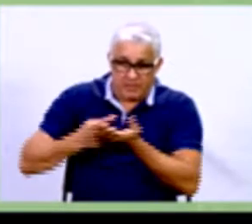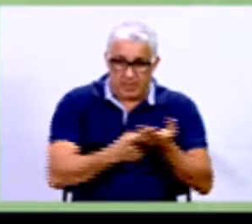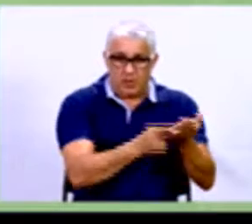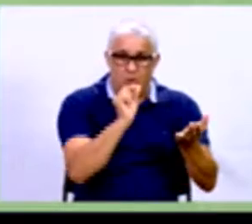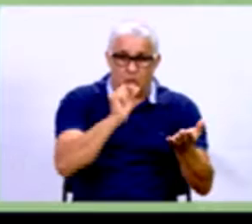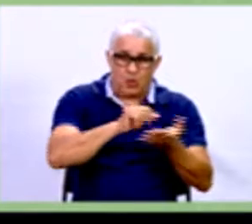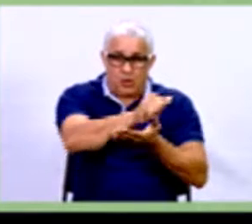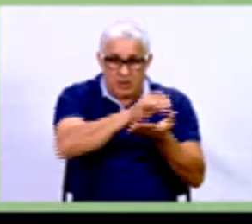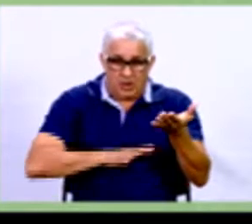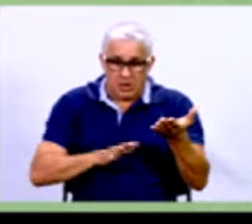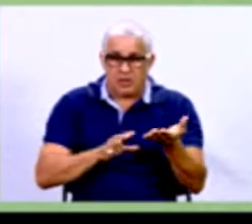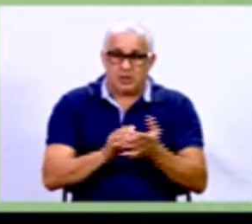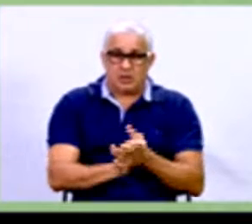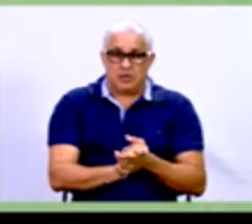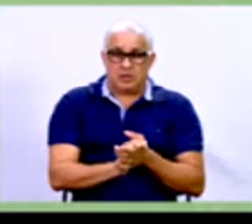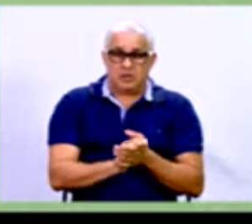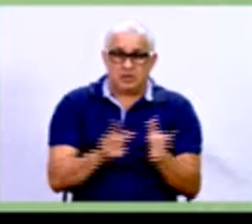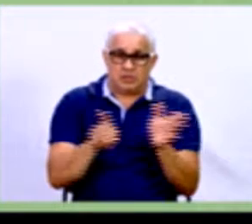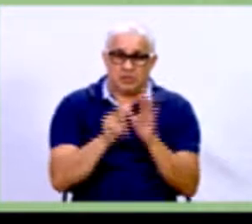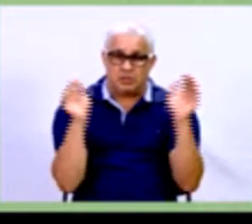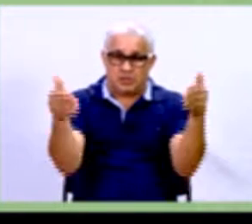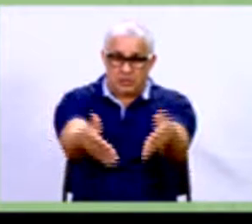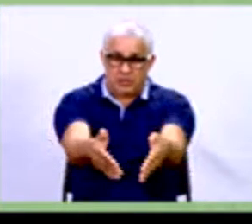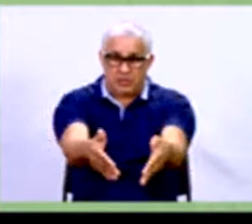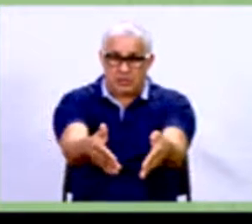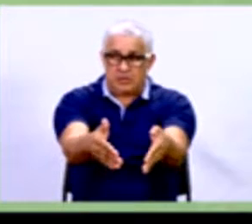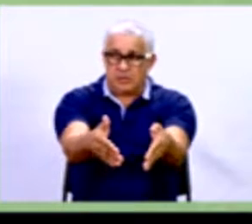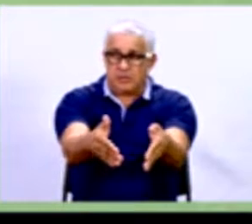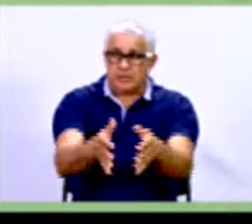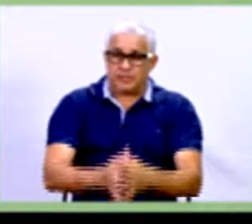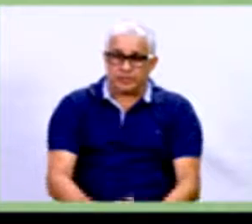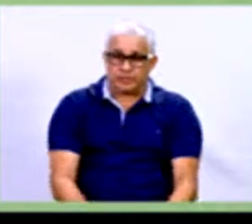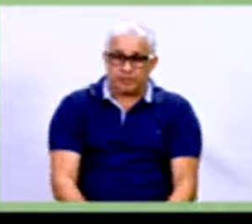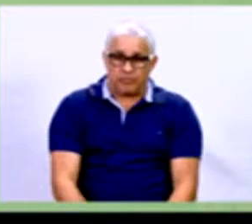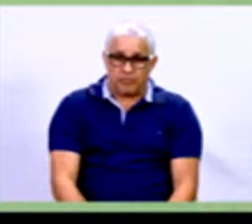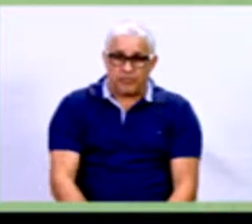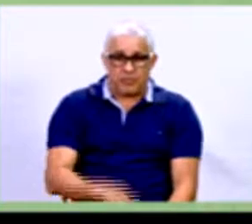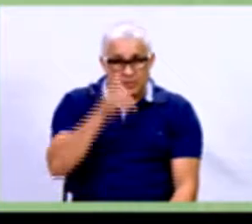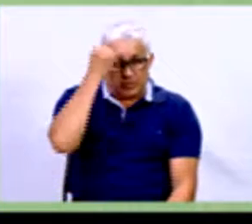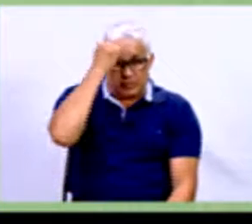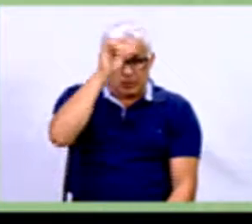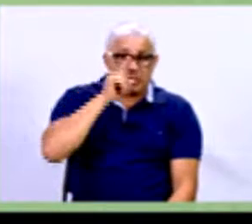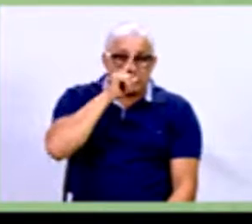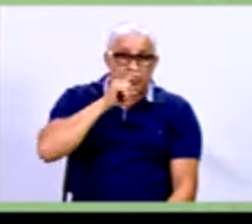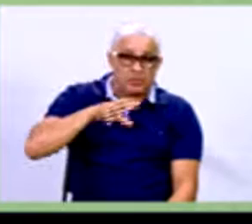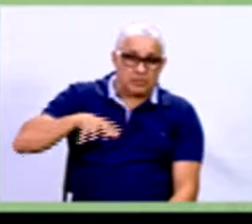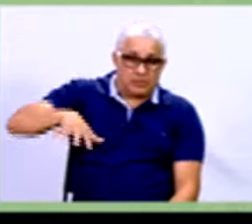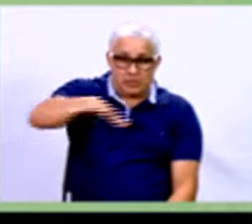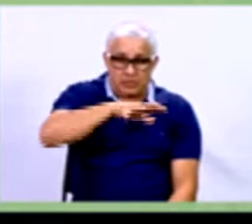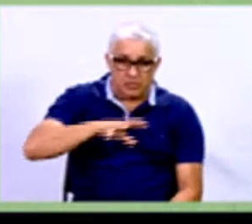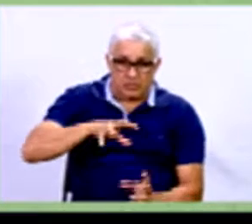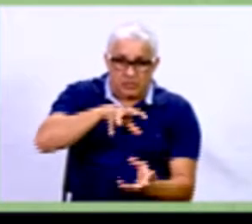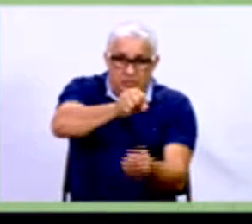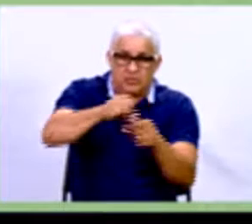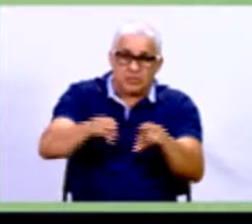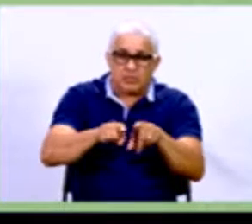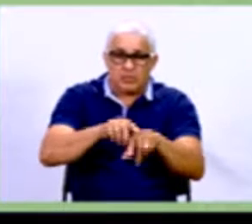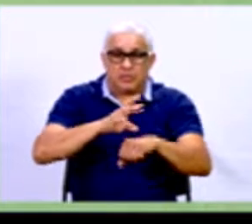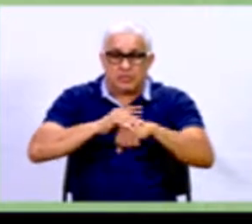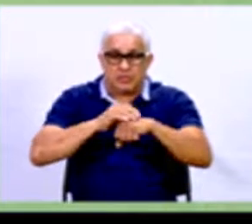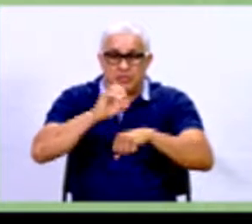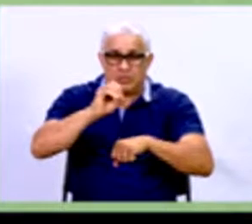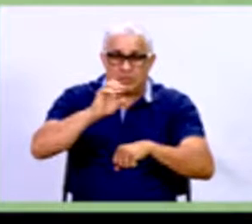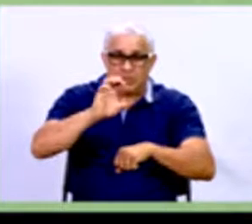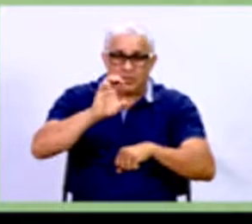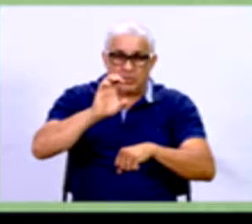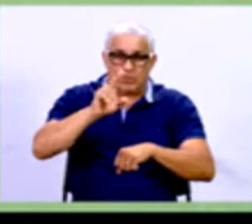de atividades relacionadas à prevenção de riscos ambientais e doenças ocupacionais.